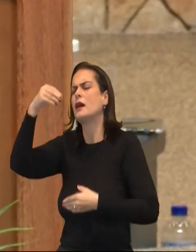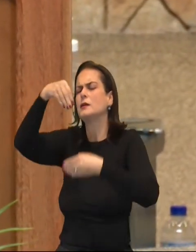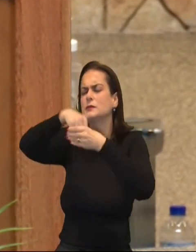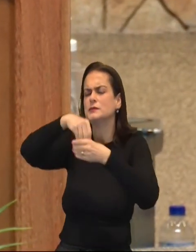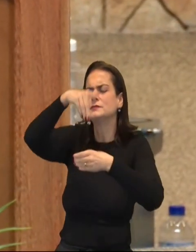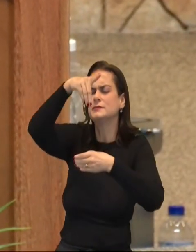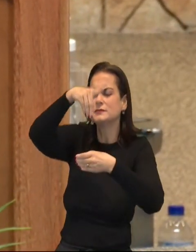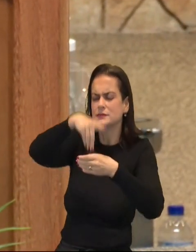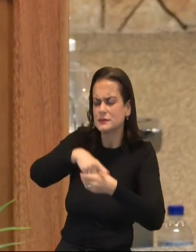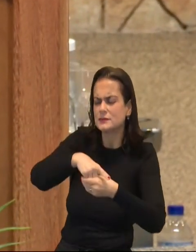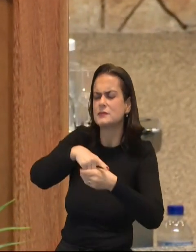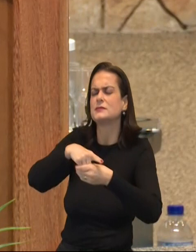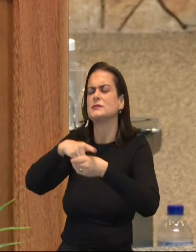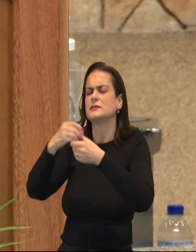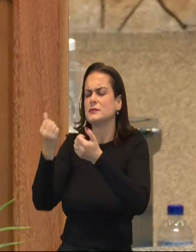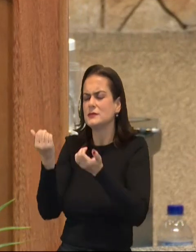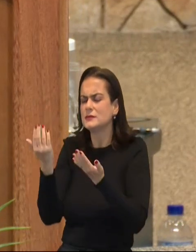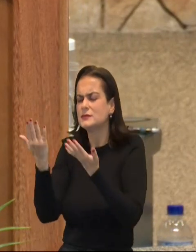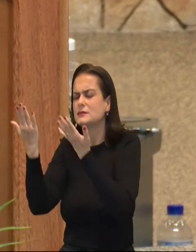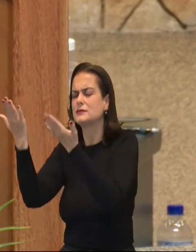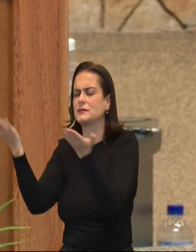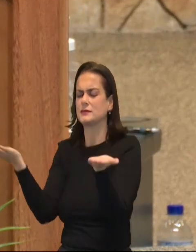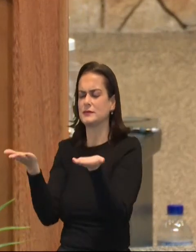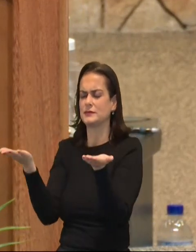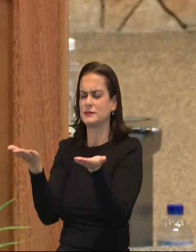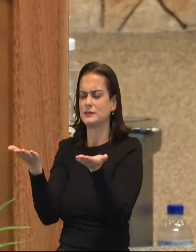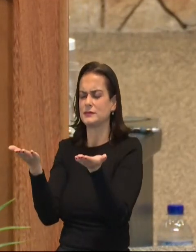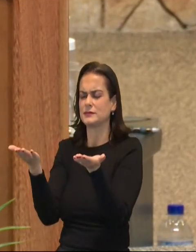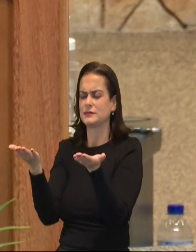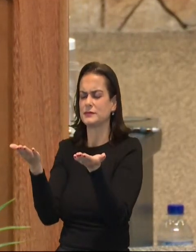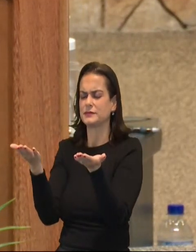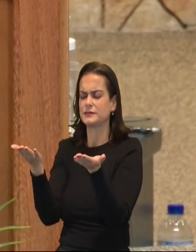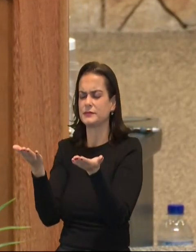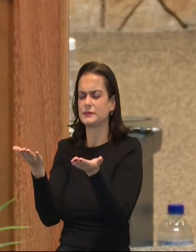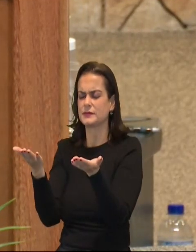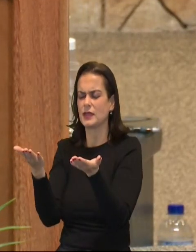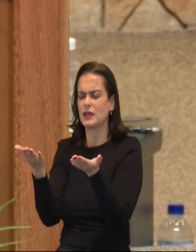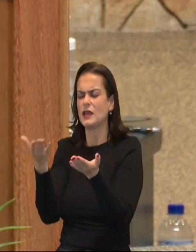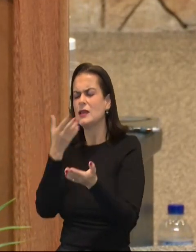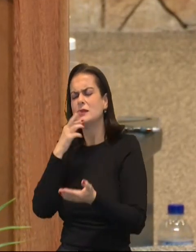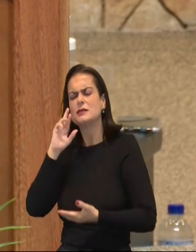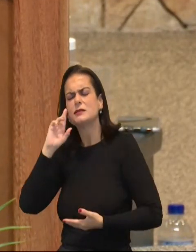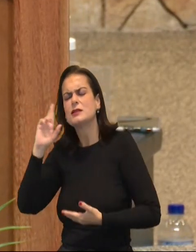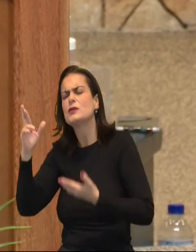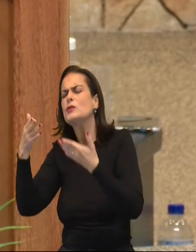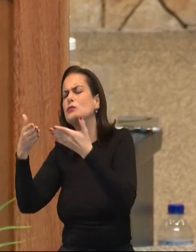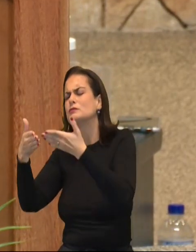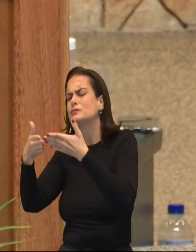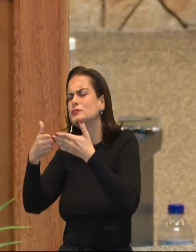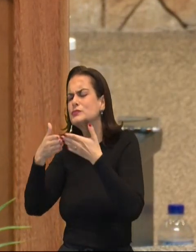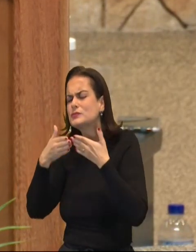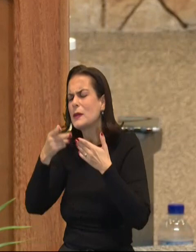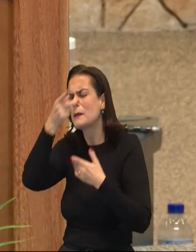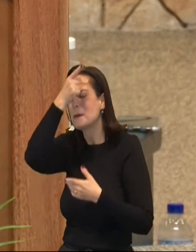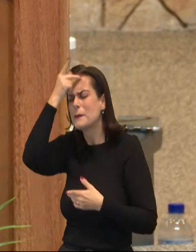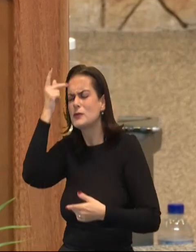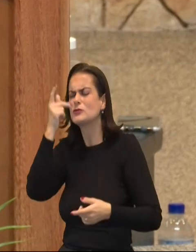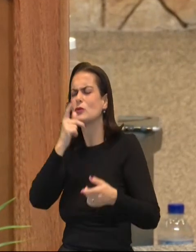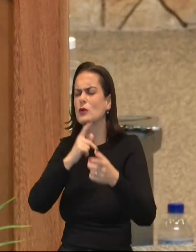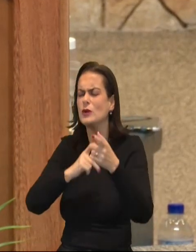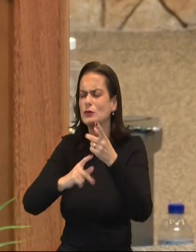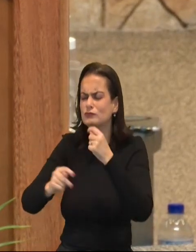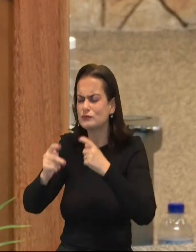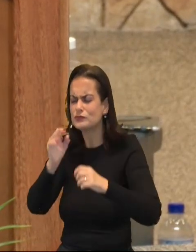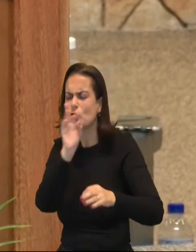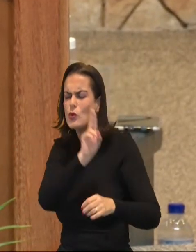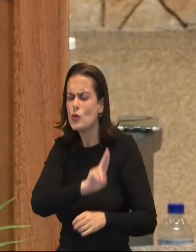ofertas e dízimos lançados, ó Pai, para a Tua casa. Senhor, que os administradores e a Tua casa